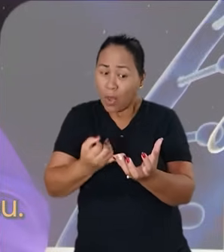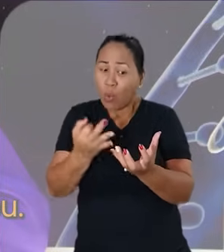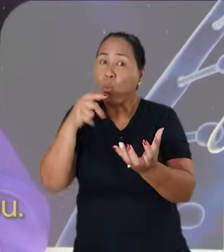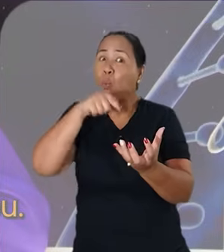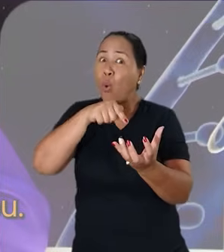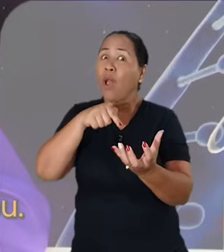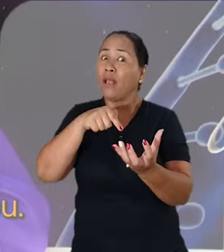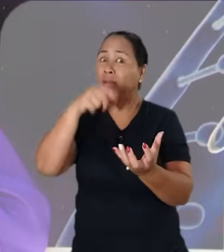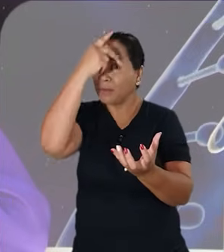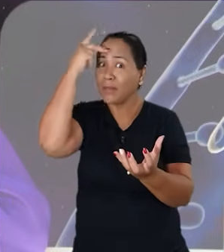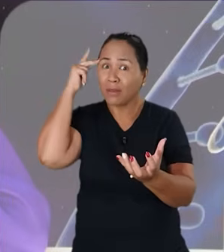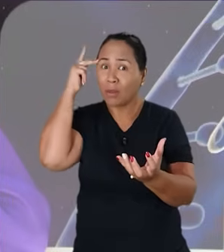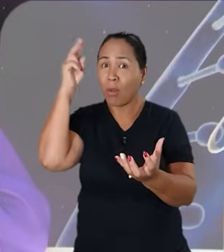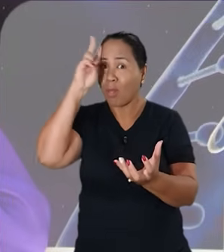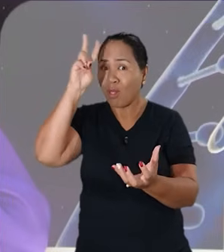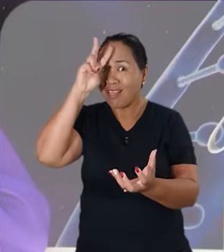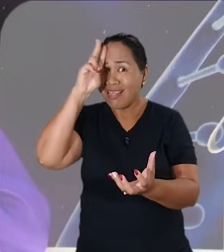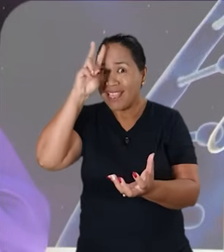respondeu.